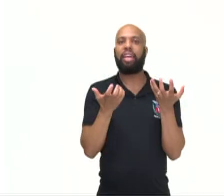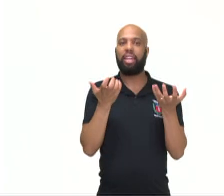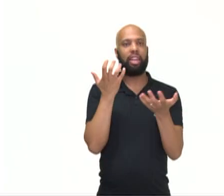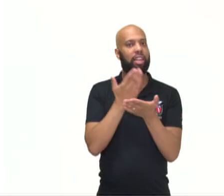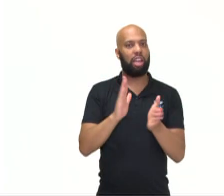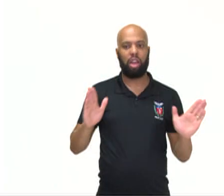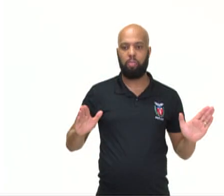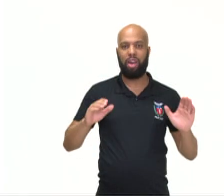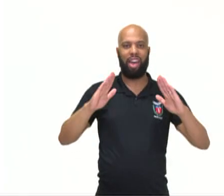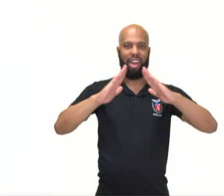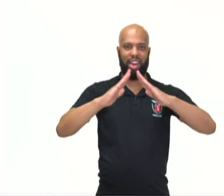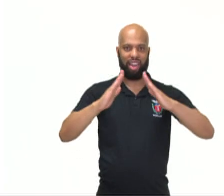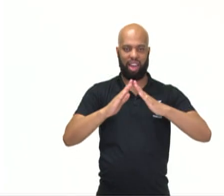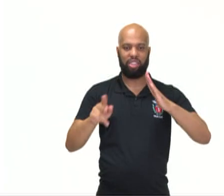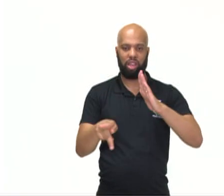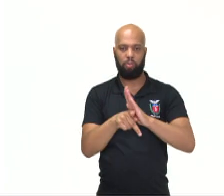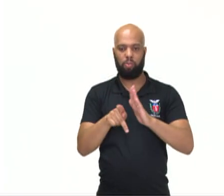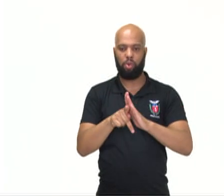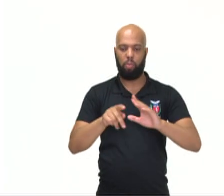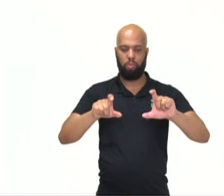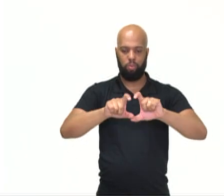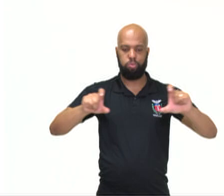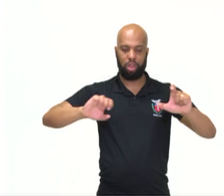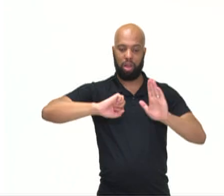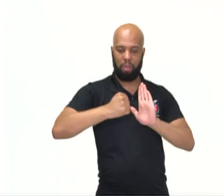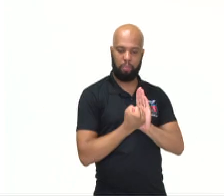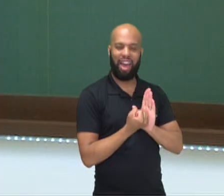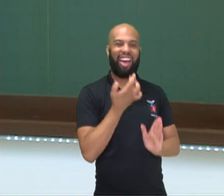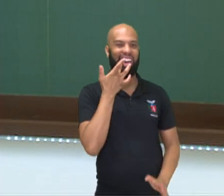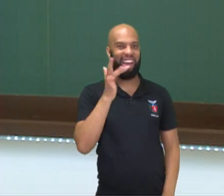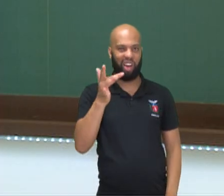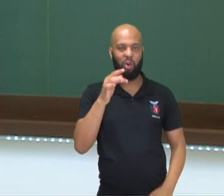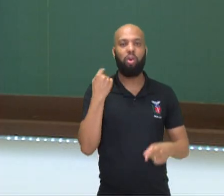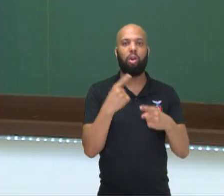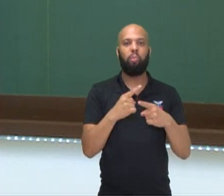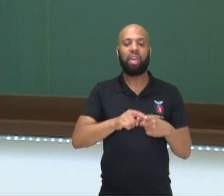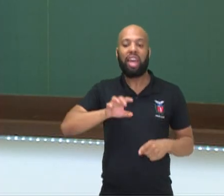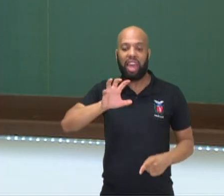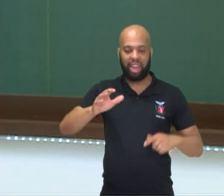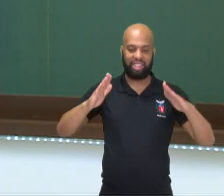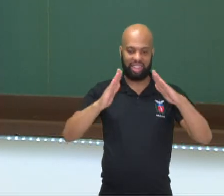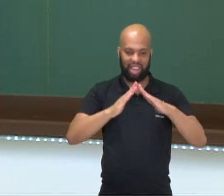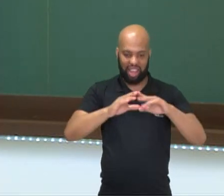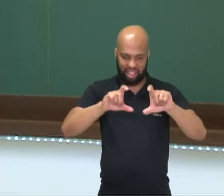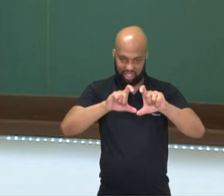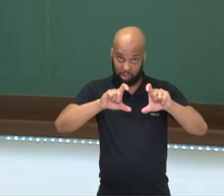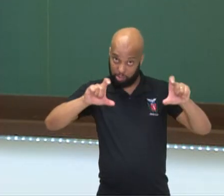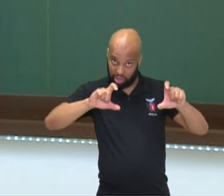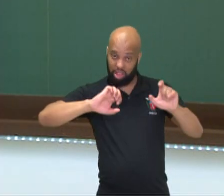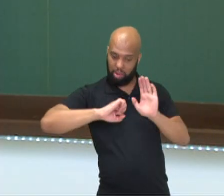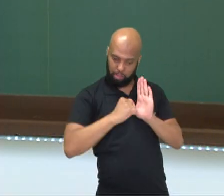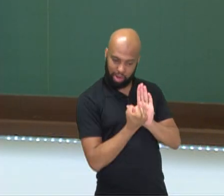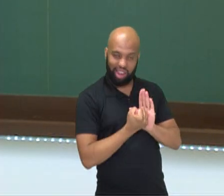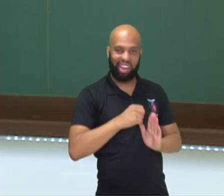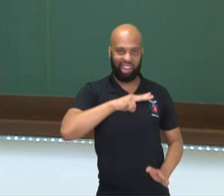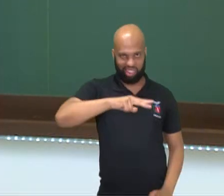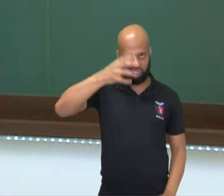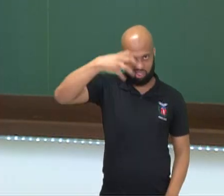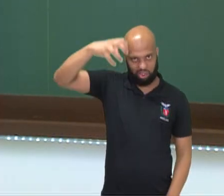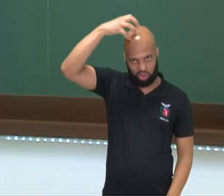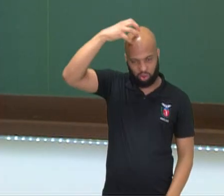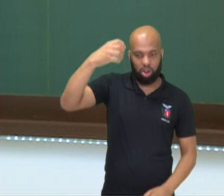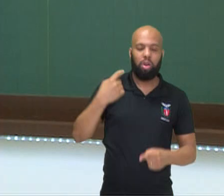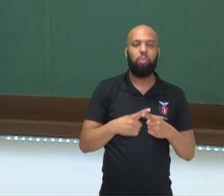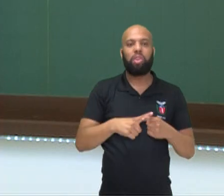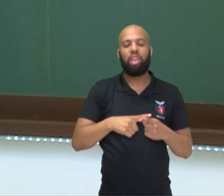extinção da criação das casas de fundição, porque essas casas de fundição, elas acabavam, através